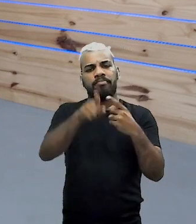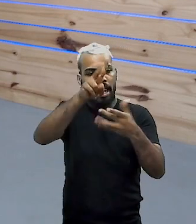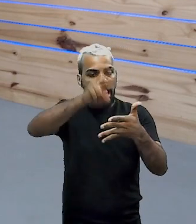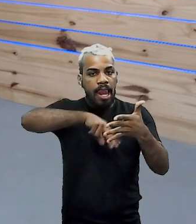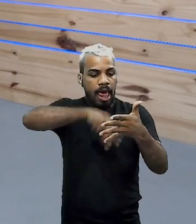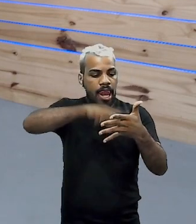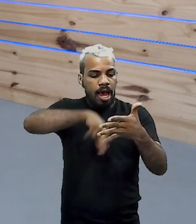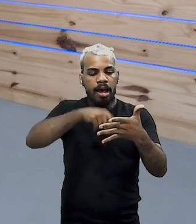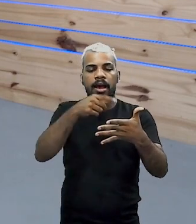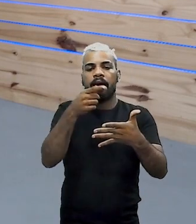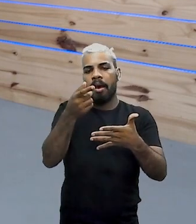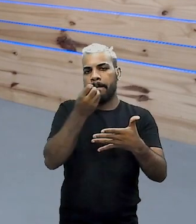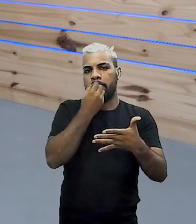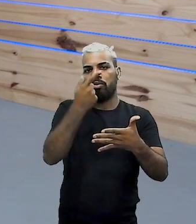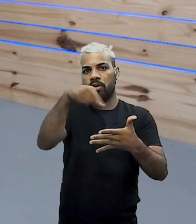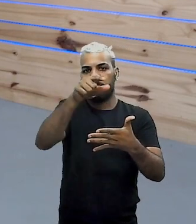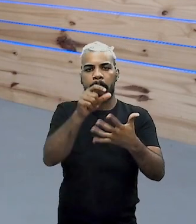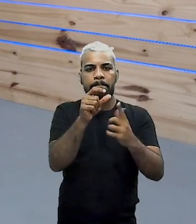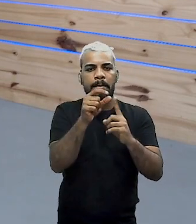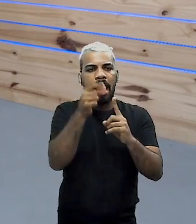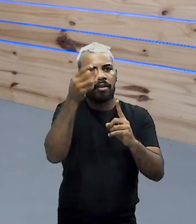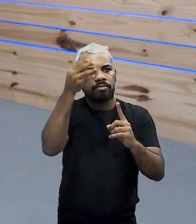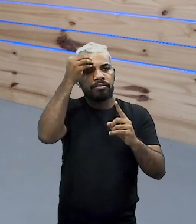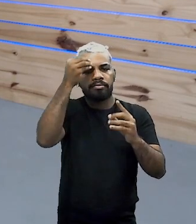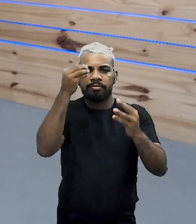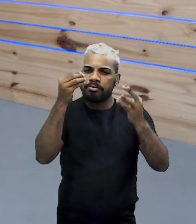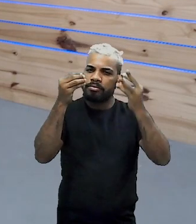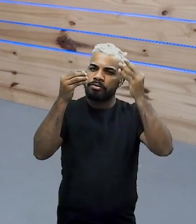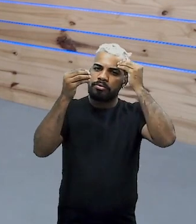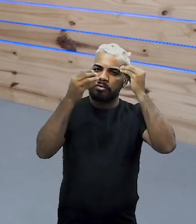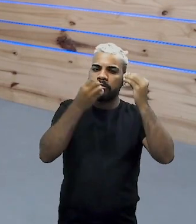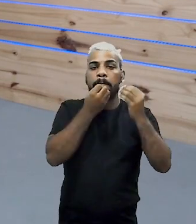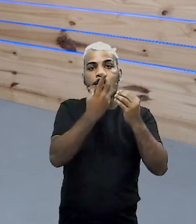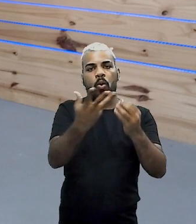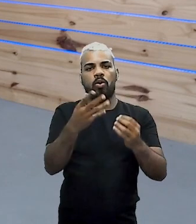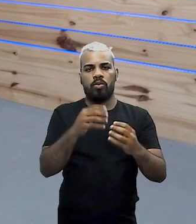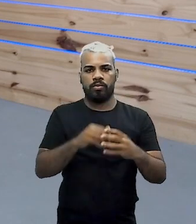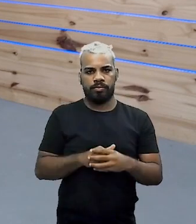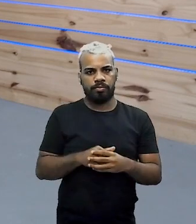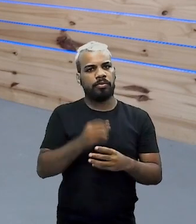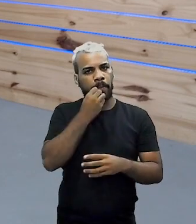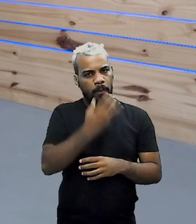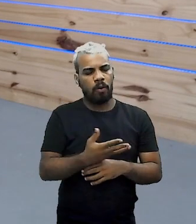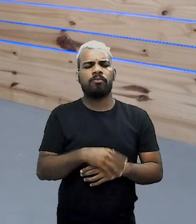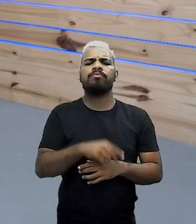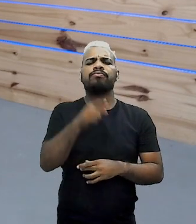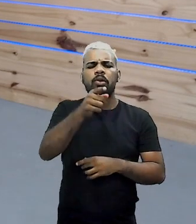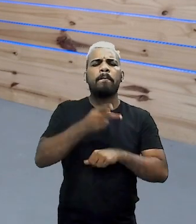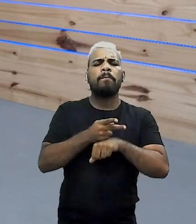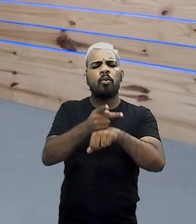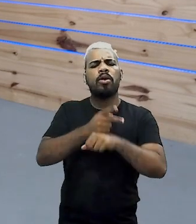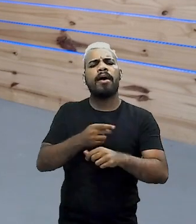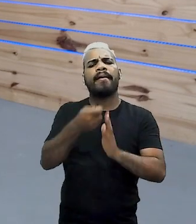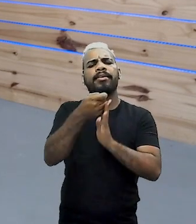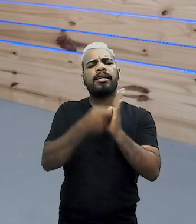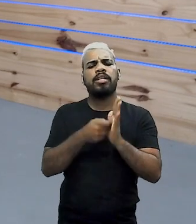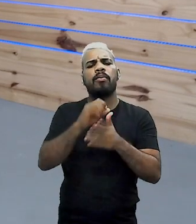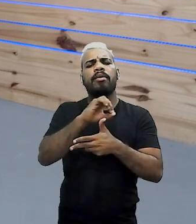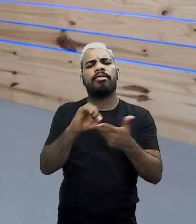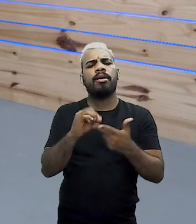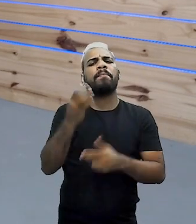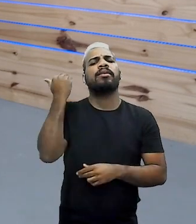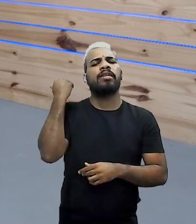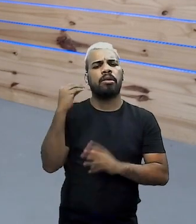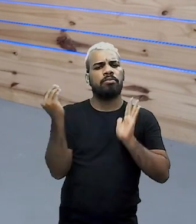questões sociais. Então, sempre esteja em contato com esse tipo de texto, indo nas fontes, certo? Que